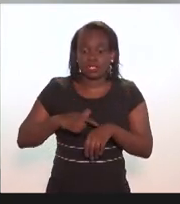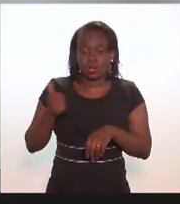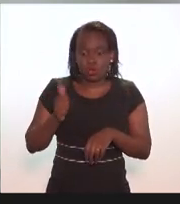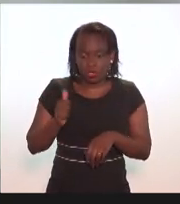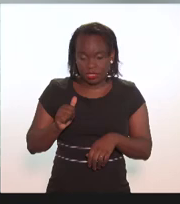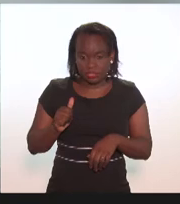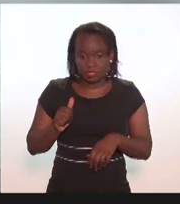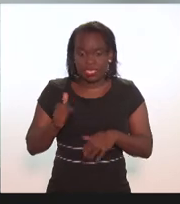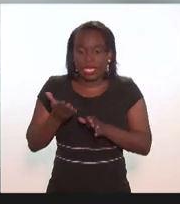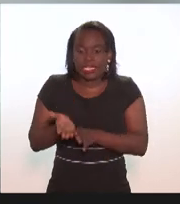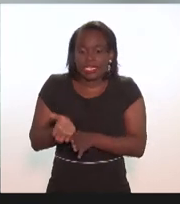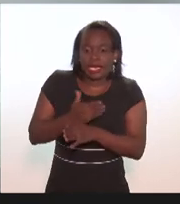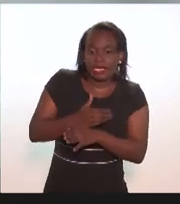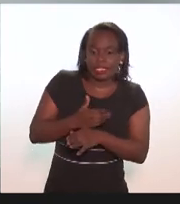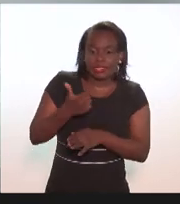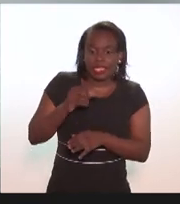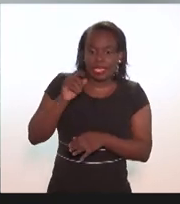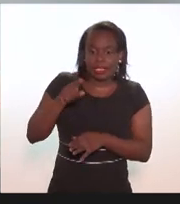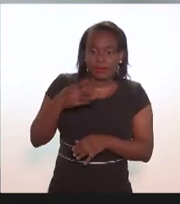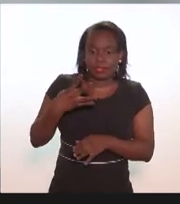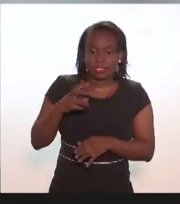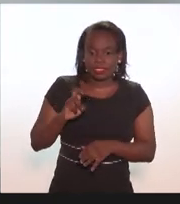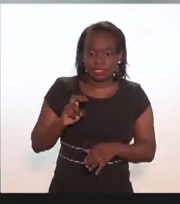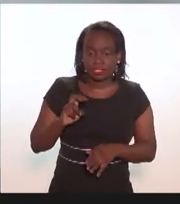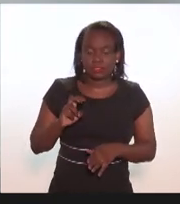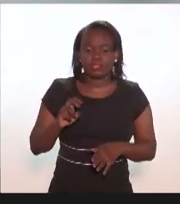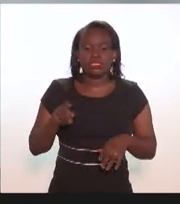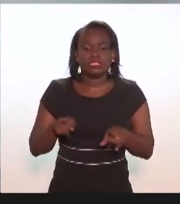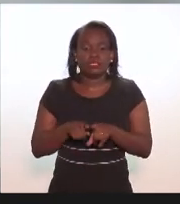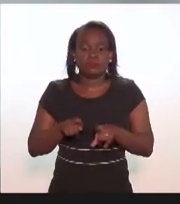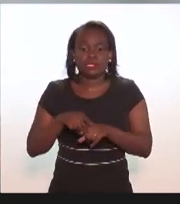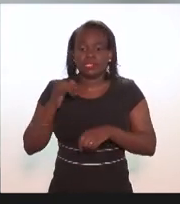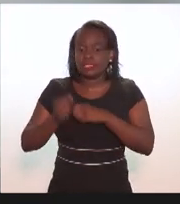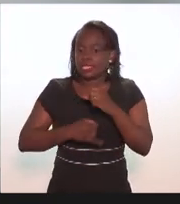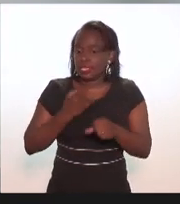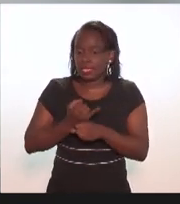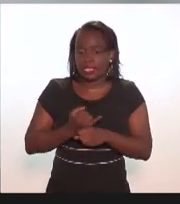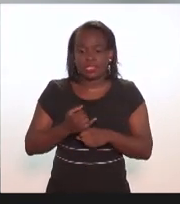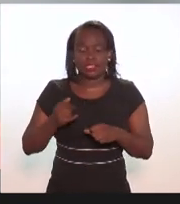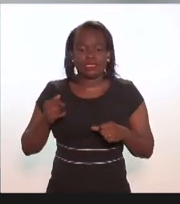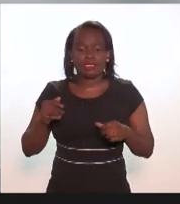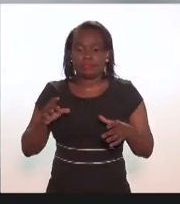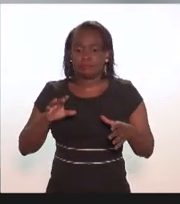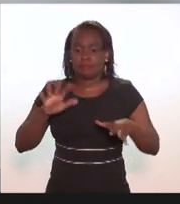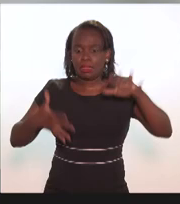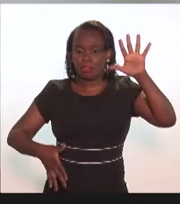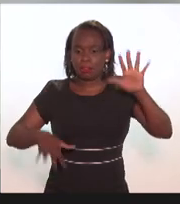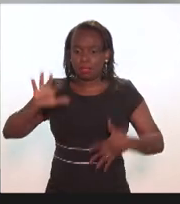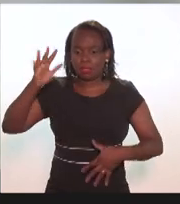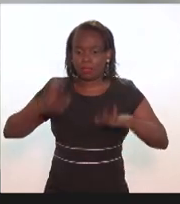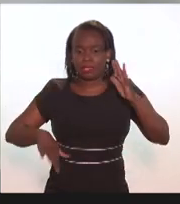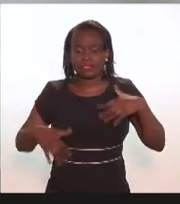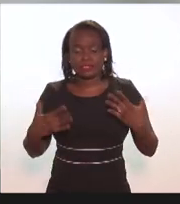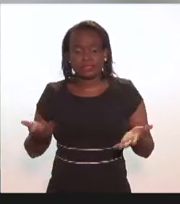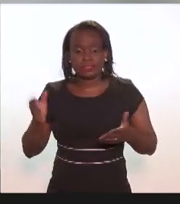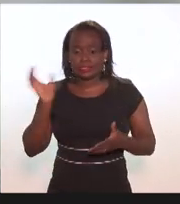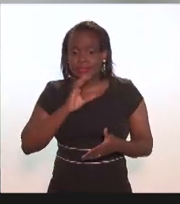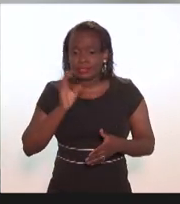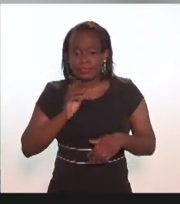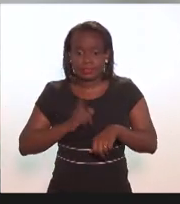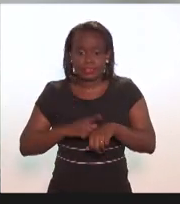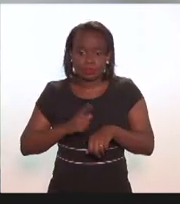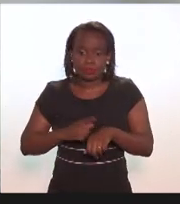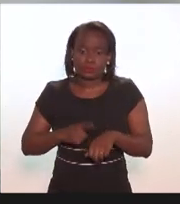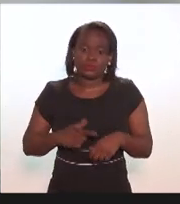antecipado para 10h45. E, além do mais, a internet está toda intermitente. Então, a gente está correndo um pouco